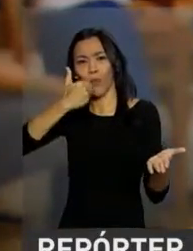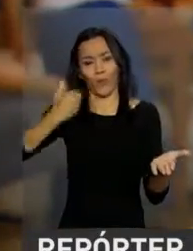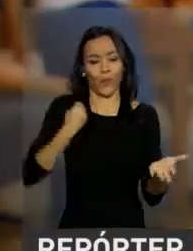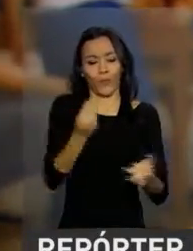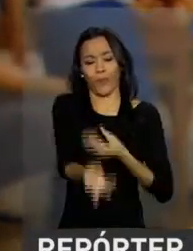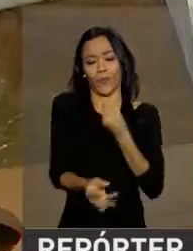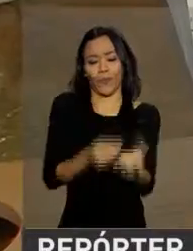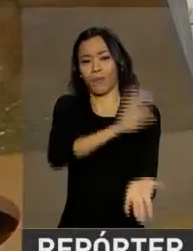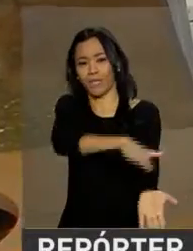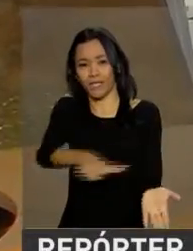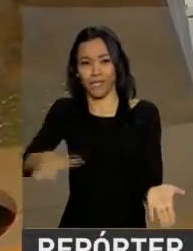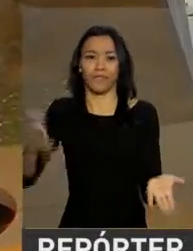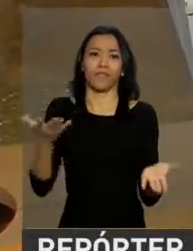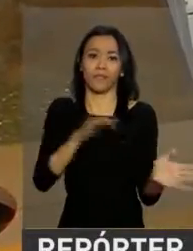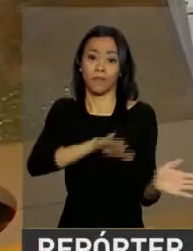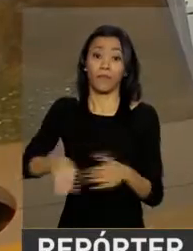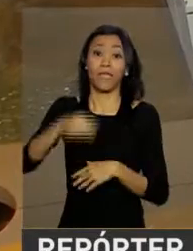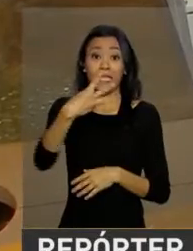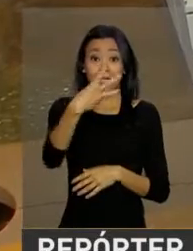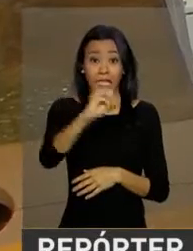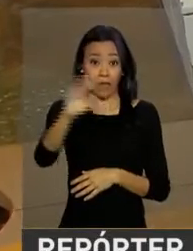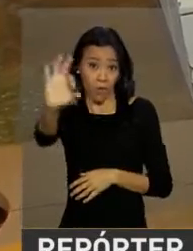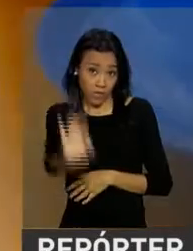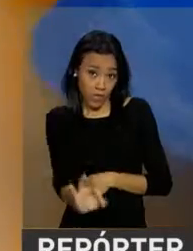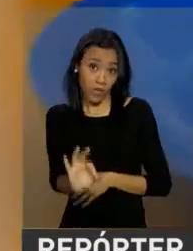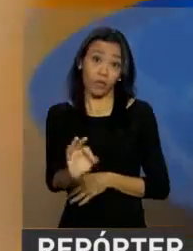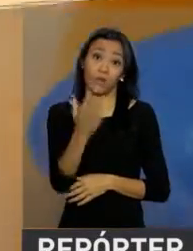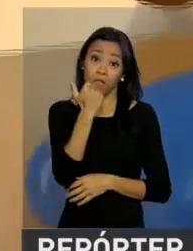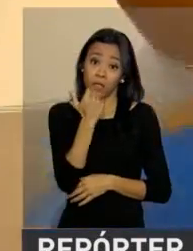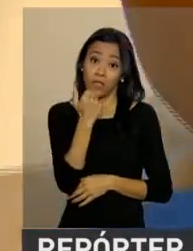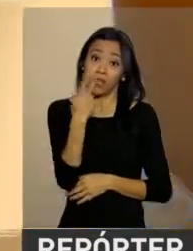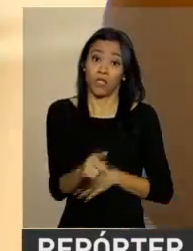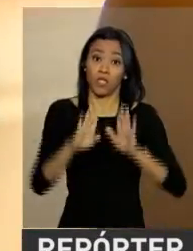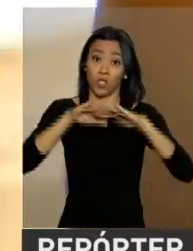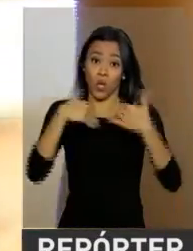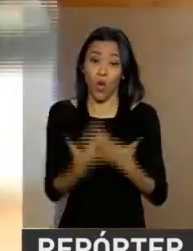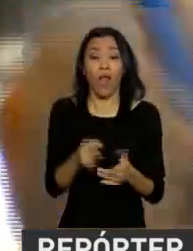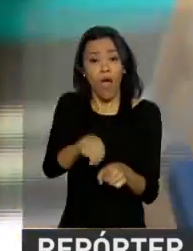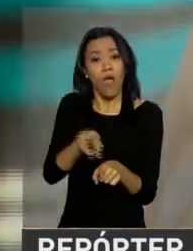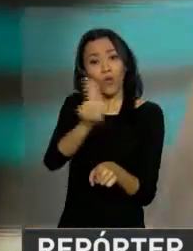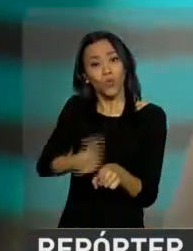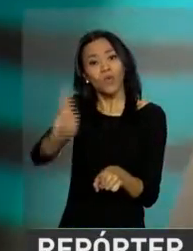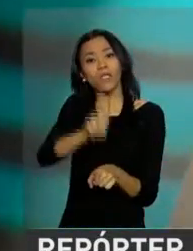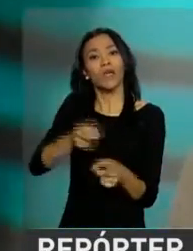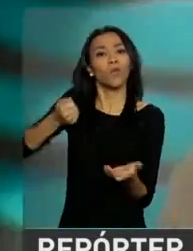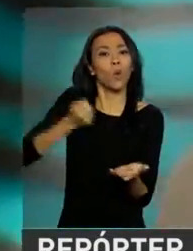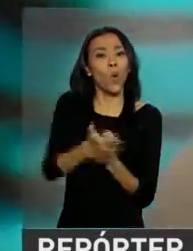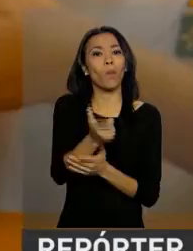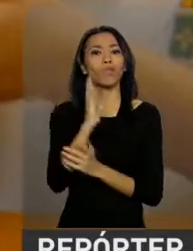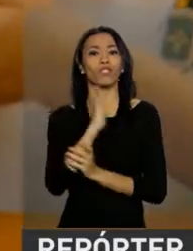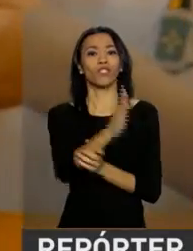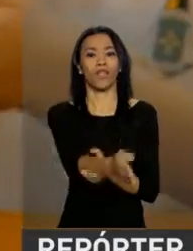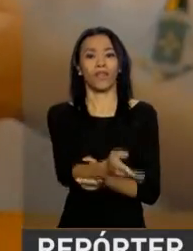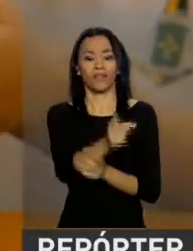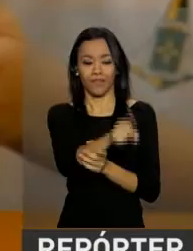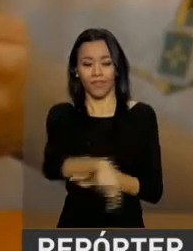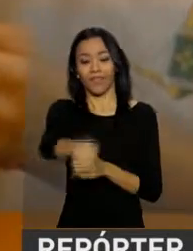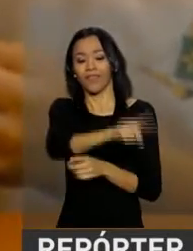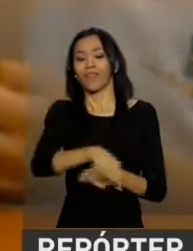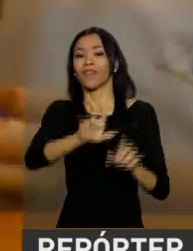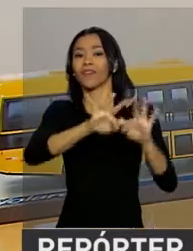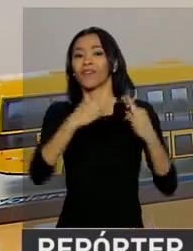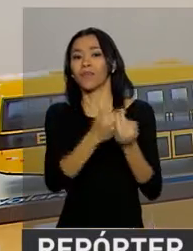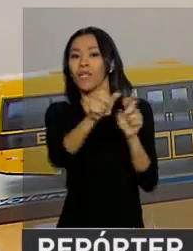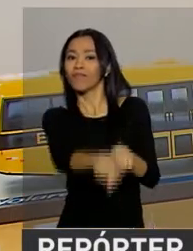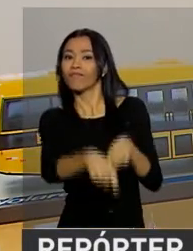nossos alunos 30% do dinheiro da merenda escolar devem ser utilizados na compra direta de produtos da agricultura familiar